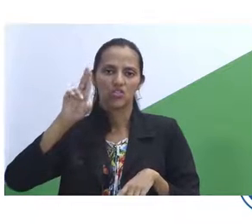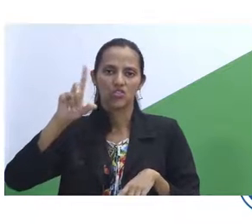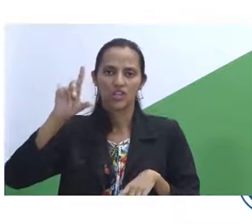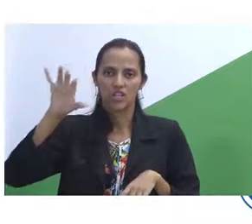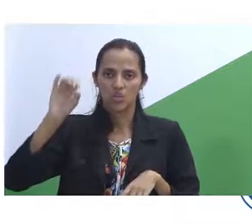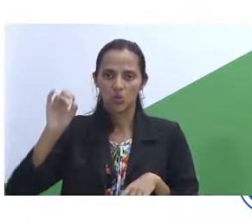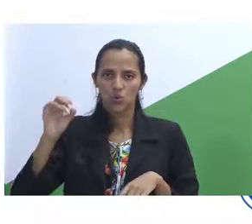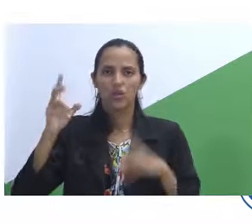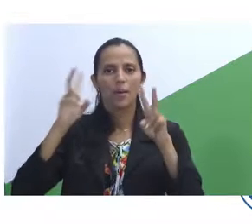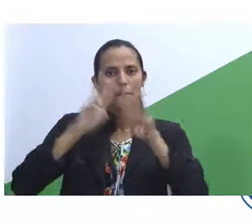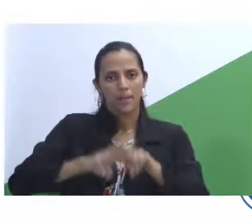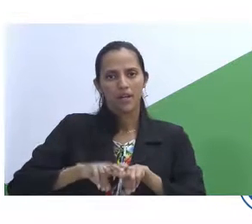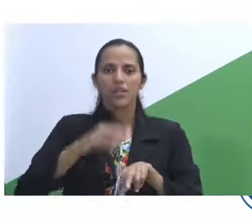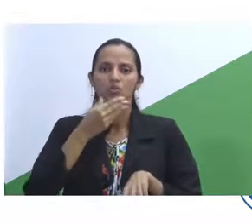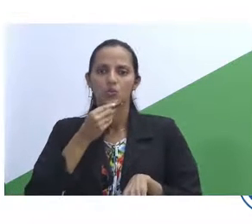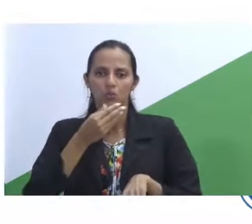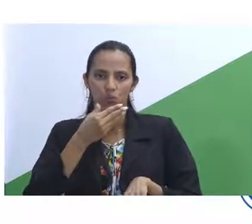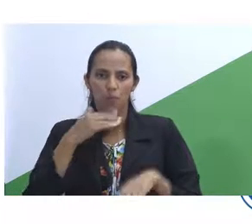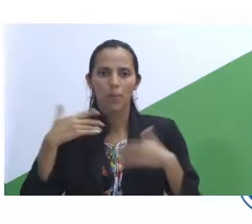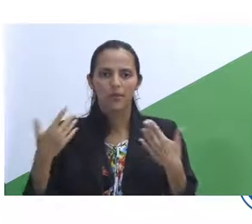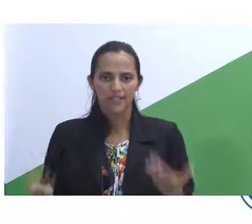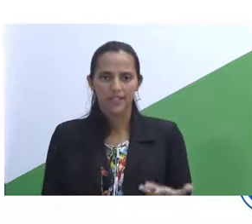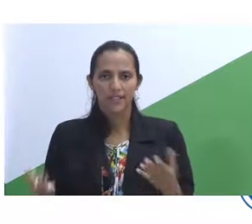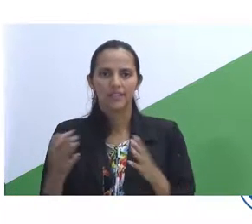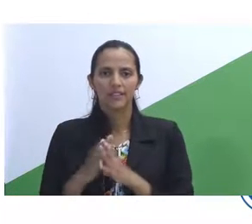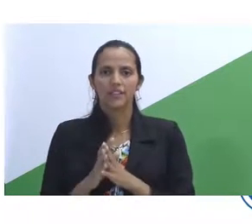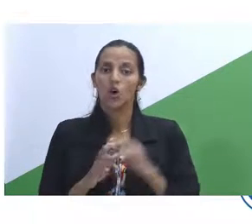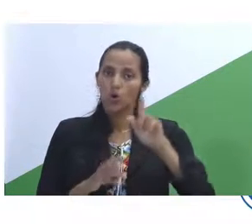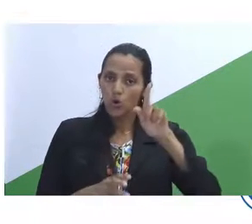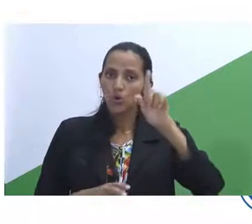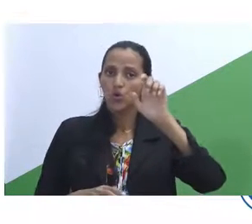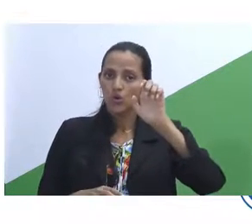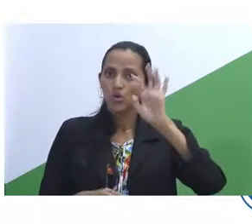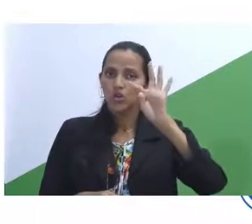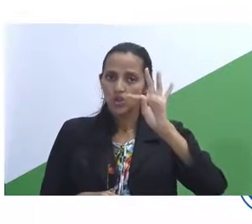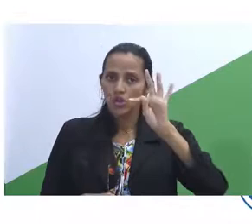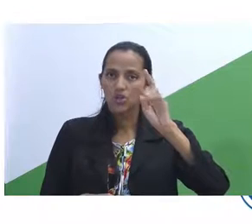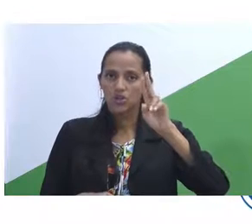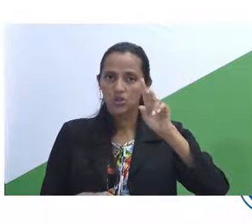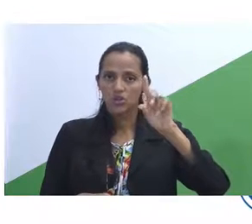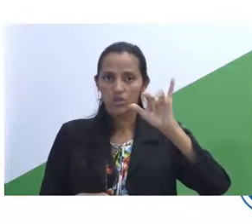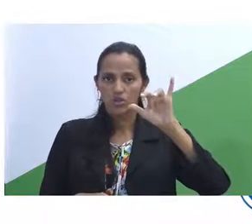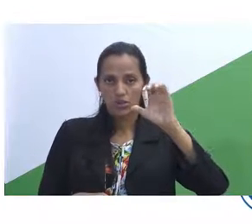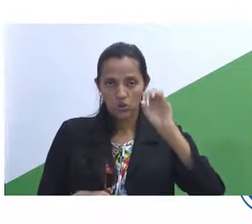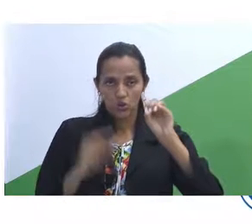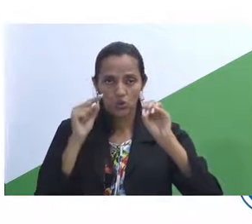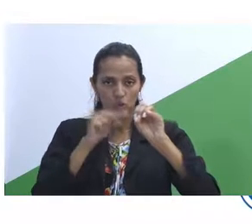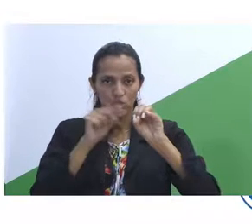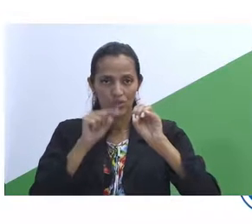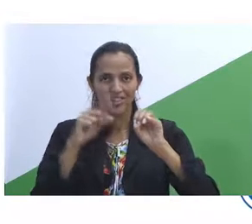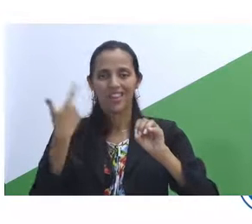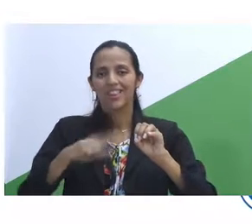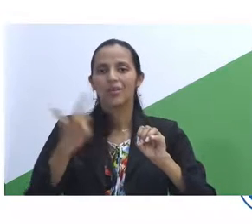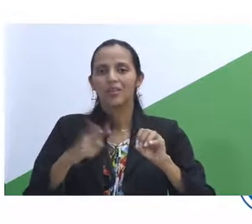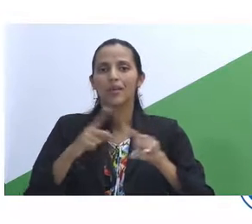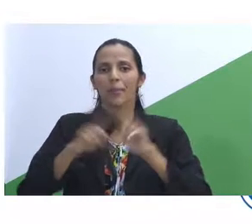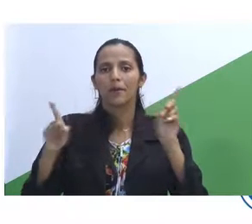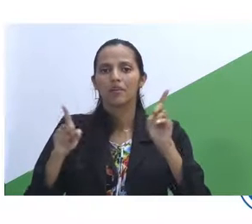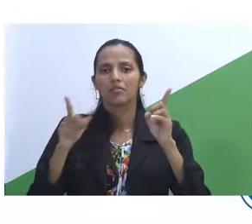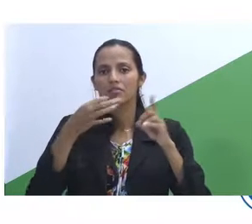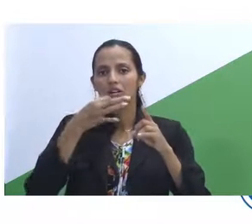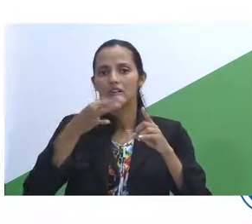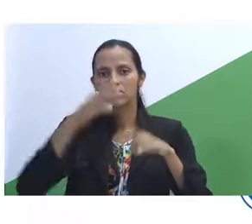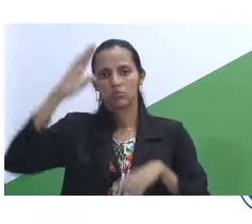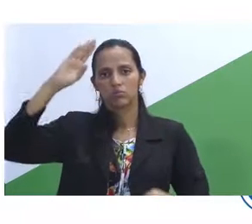preso, né? Então, Getúlio vai fazer, então, o jogo duplo. Ao mesmo tempo que a gente vê, então, que não há mais espaço para essa ditadura